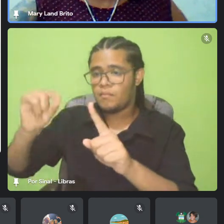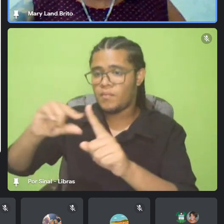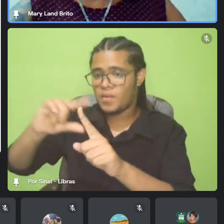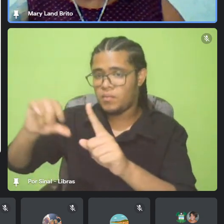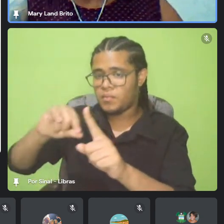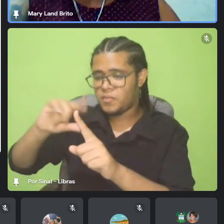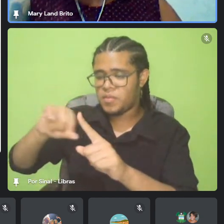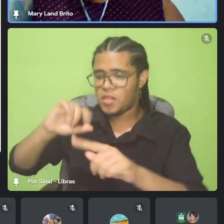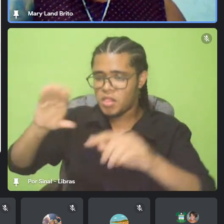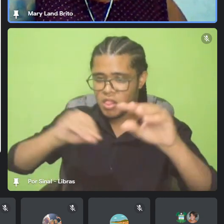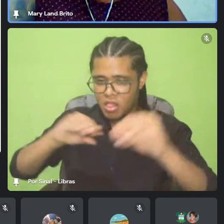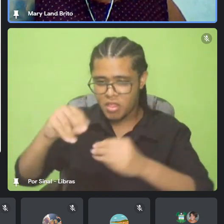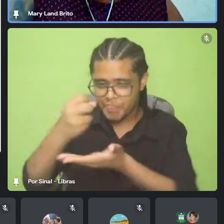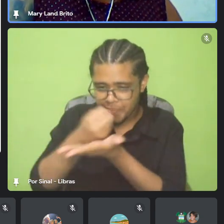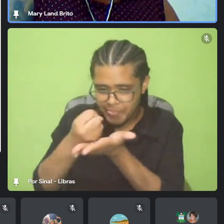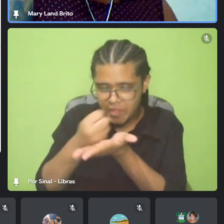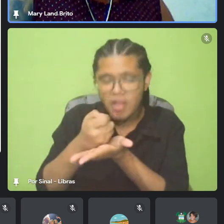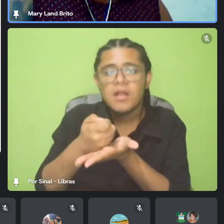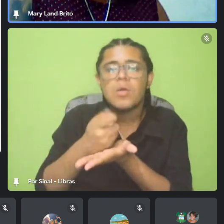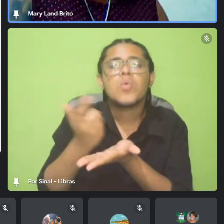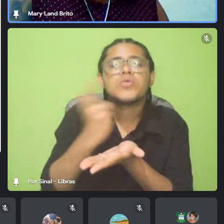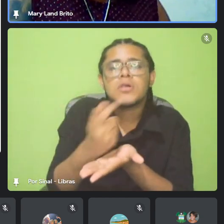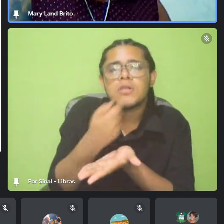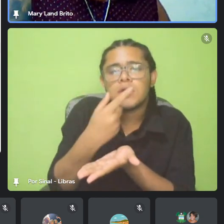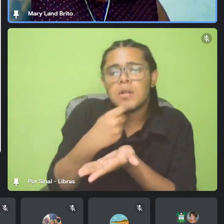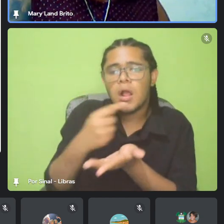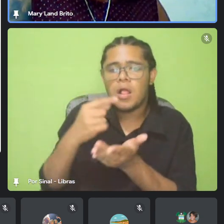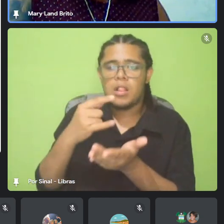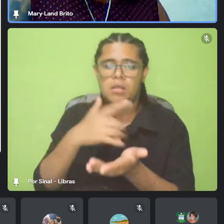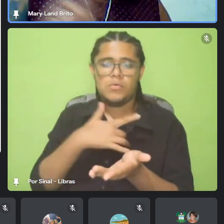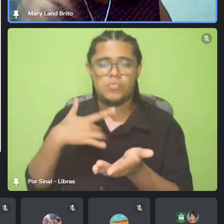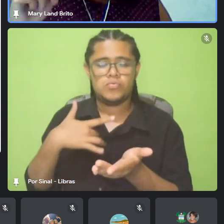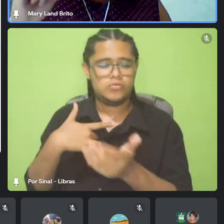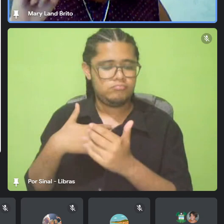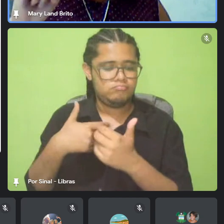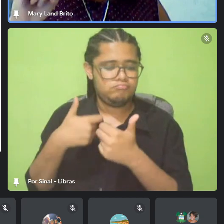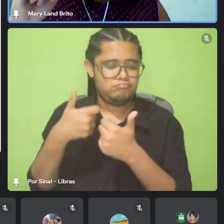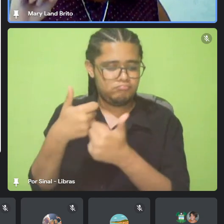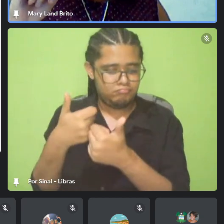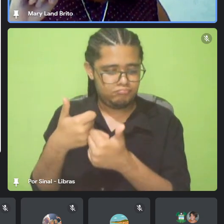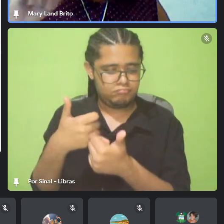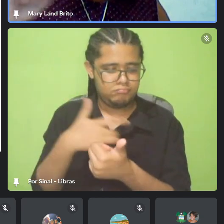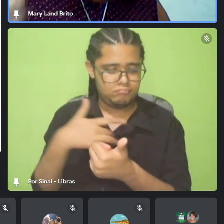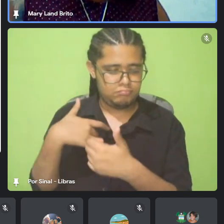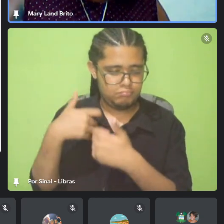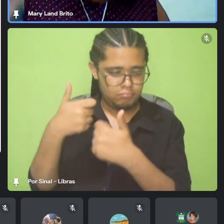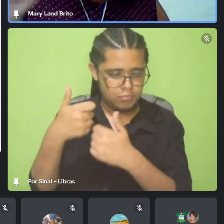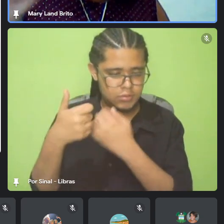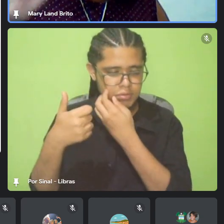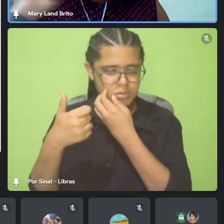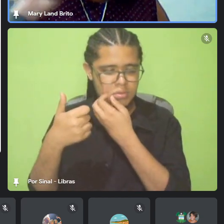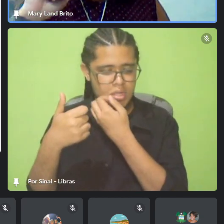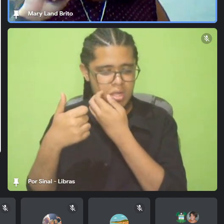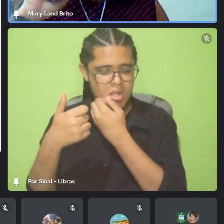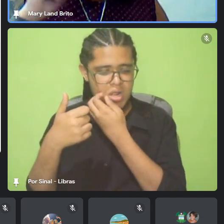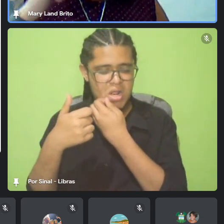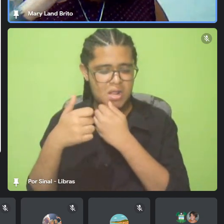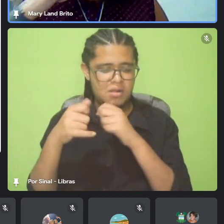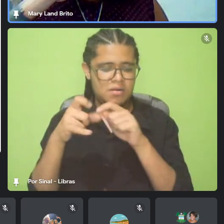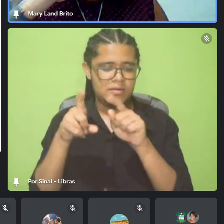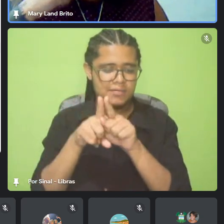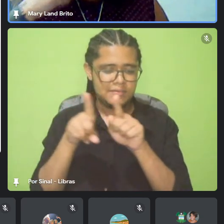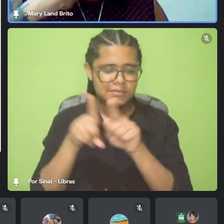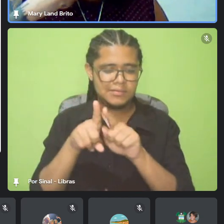popular também, é algo incrível, inclusive, para tu que está em Brasília, daqui a pouco vou dar uma olhada, tem